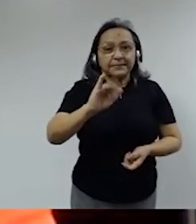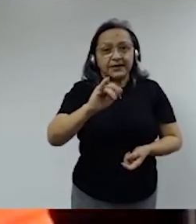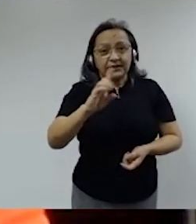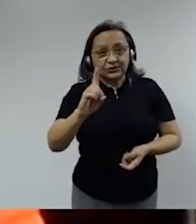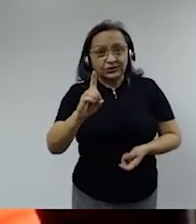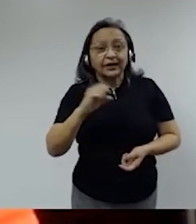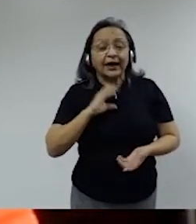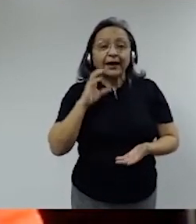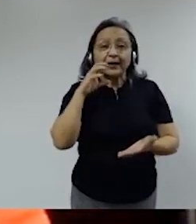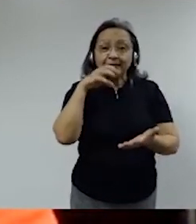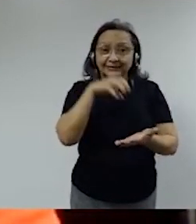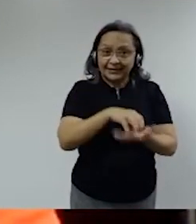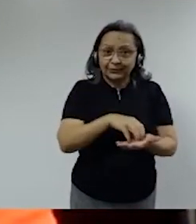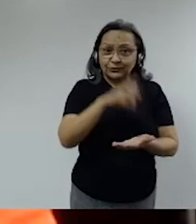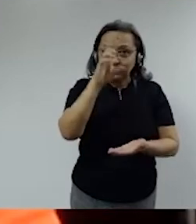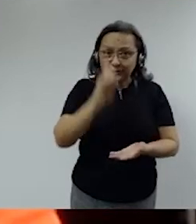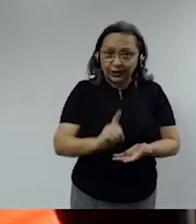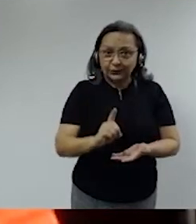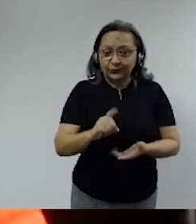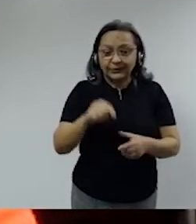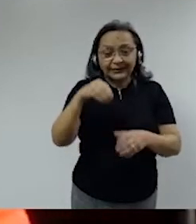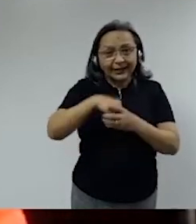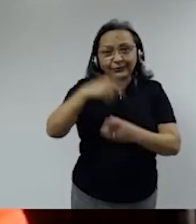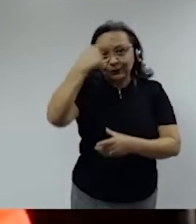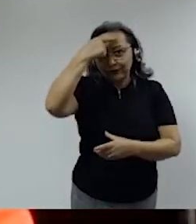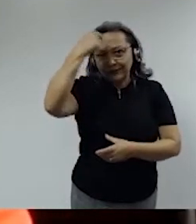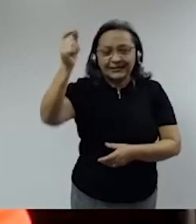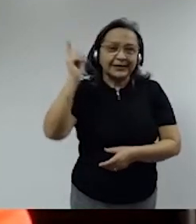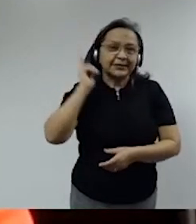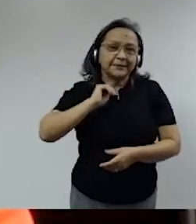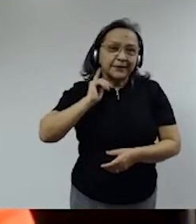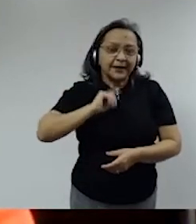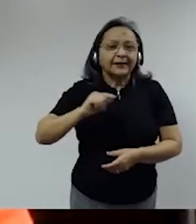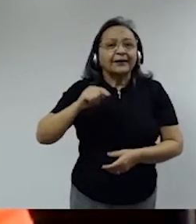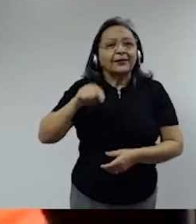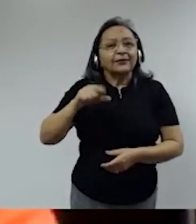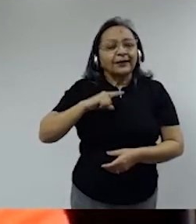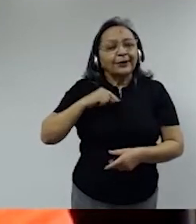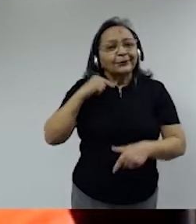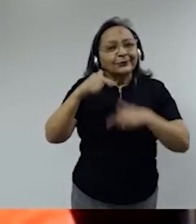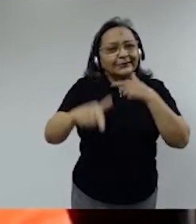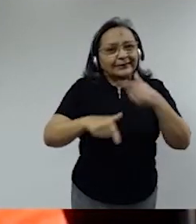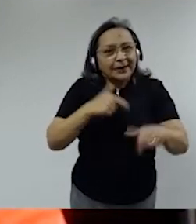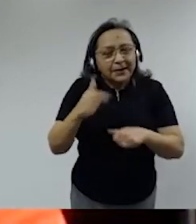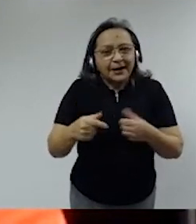Minas, em que nós temos um trabalho